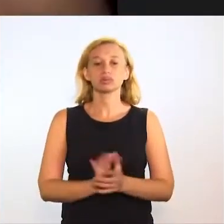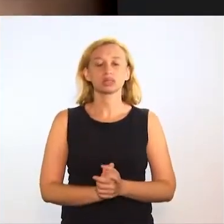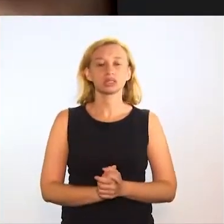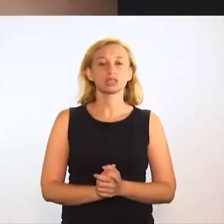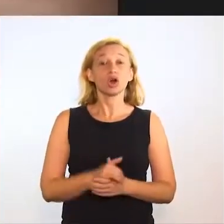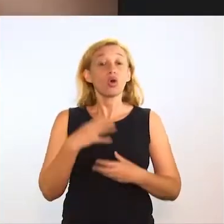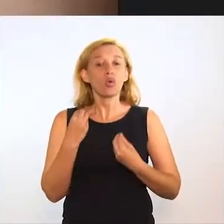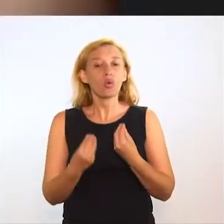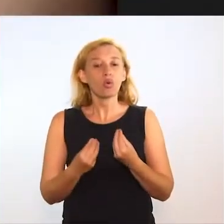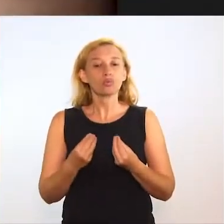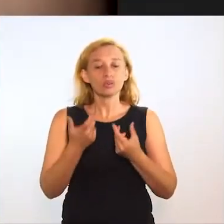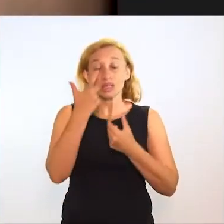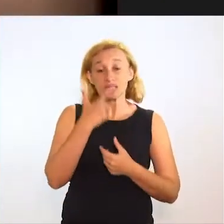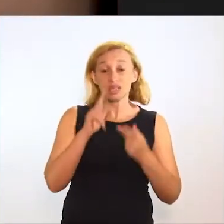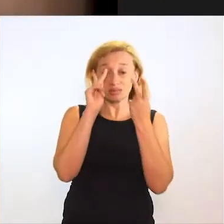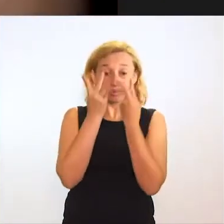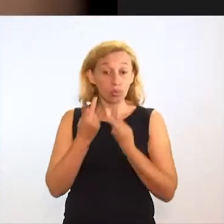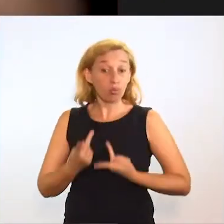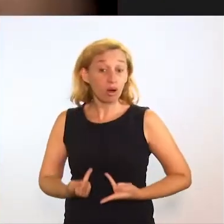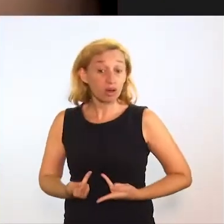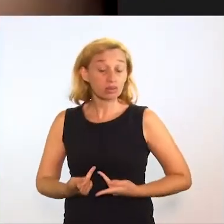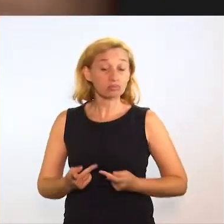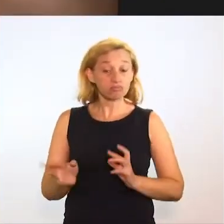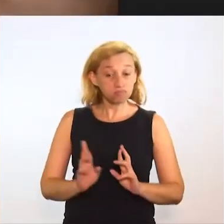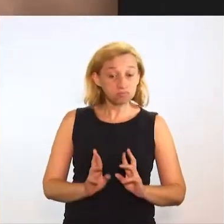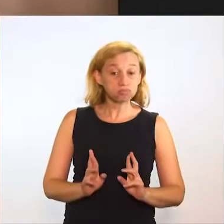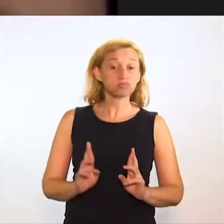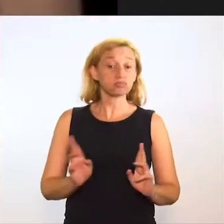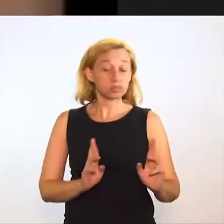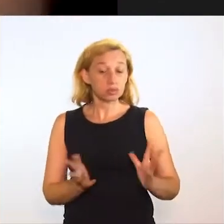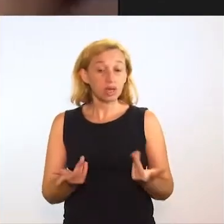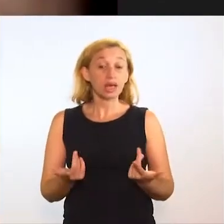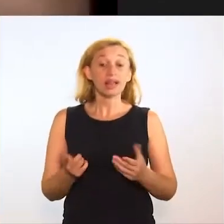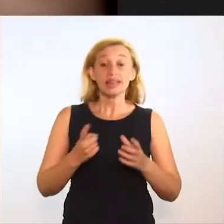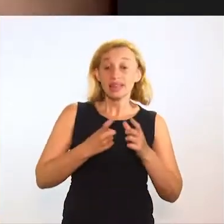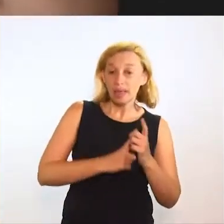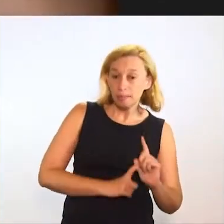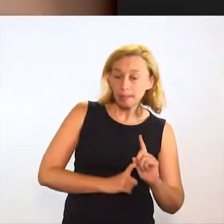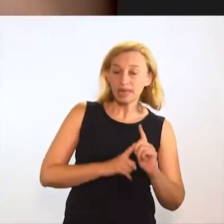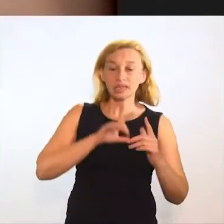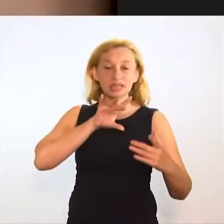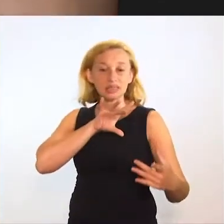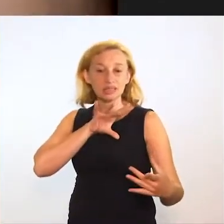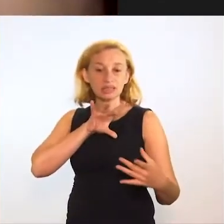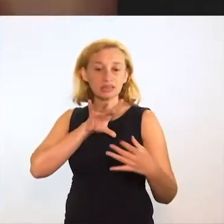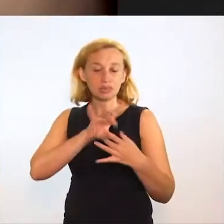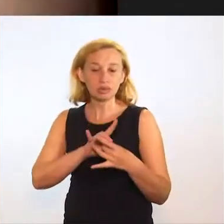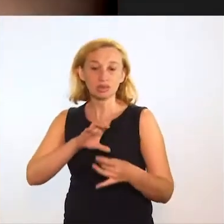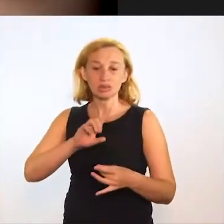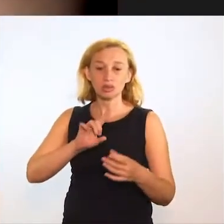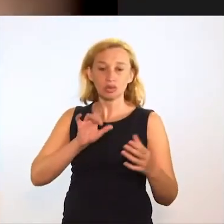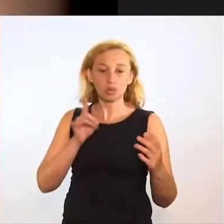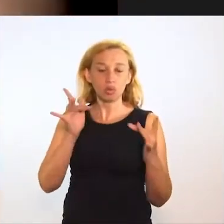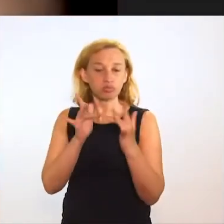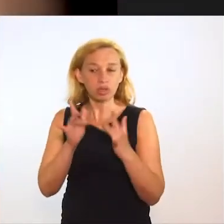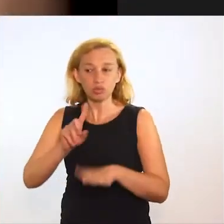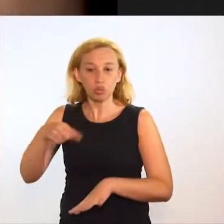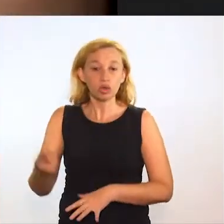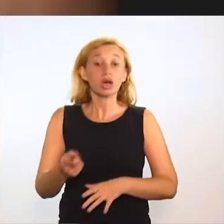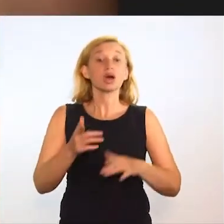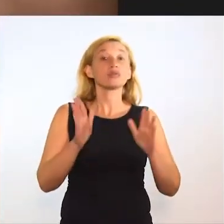do relacionamento. Somos seres relacionais, né? Somos seres que a gente depende dos vínculos